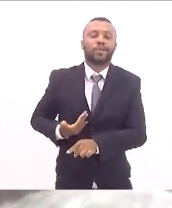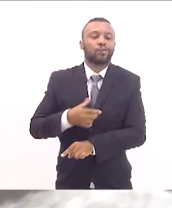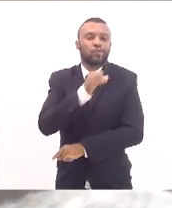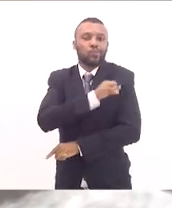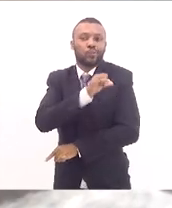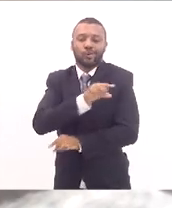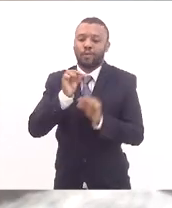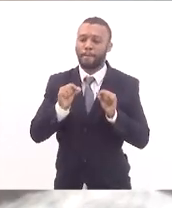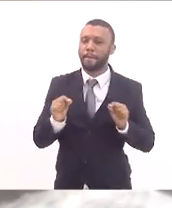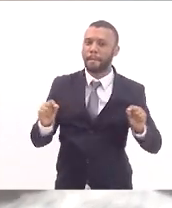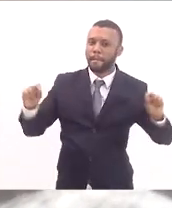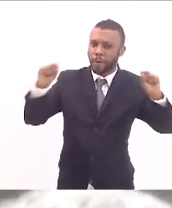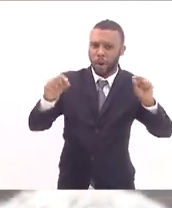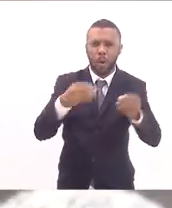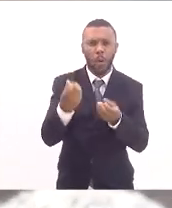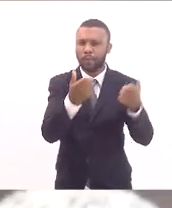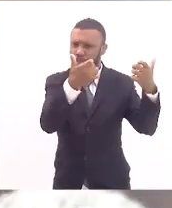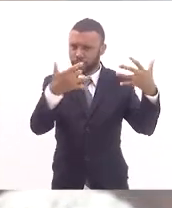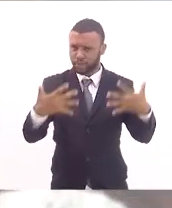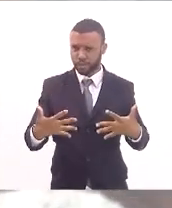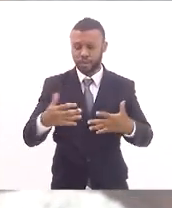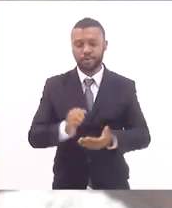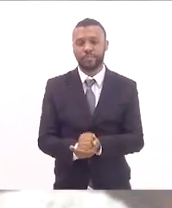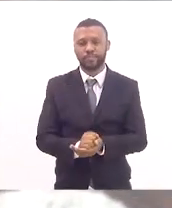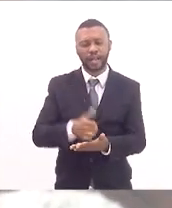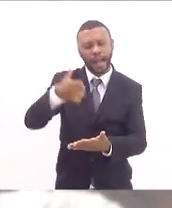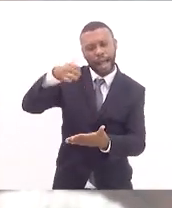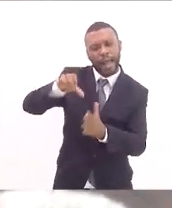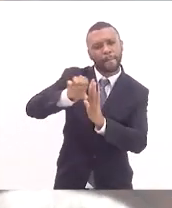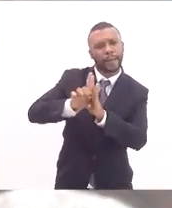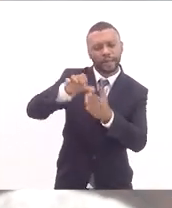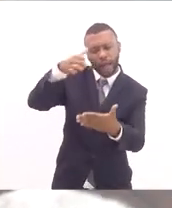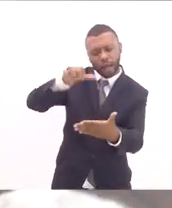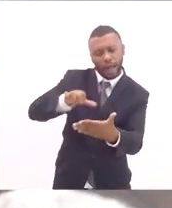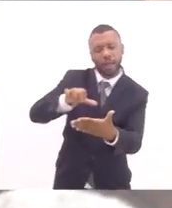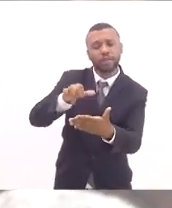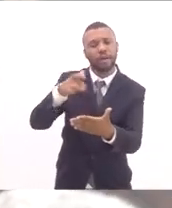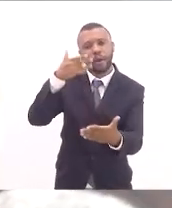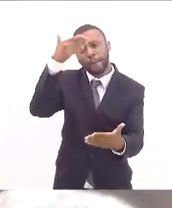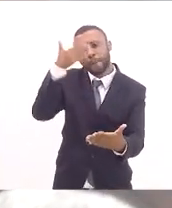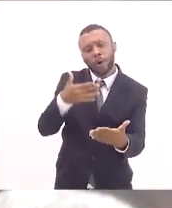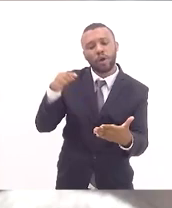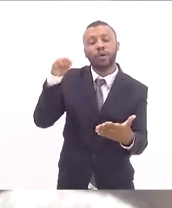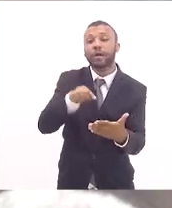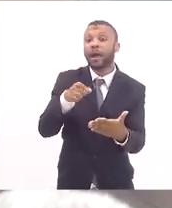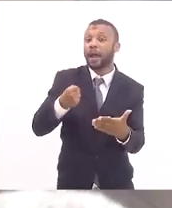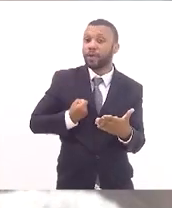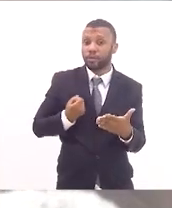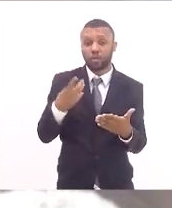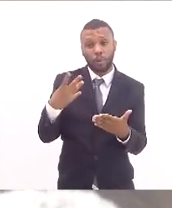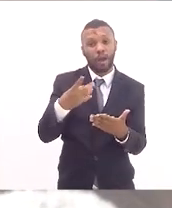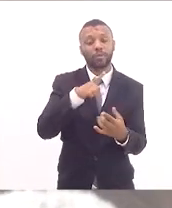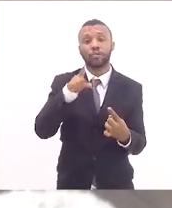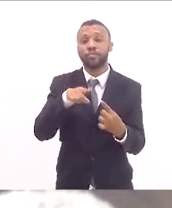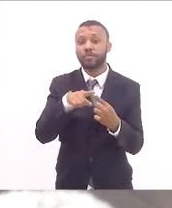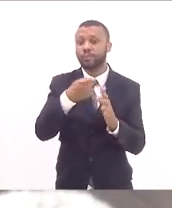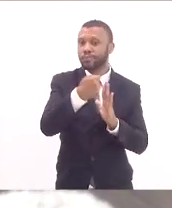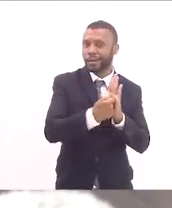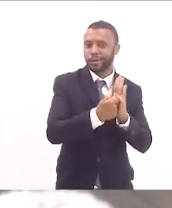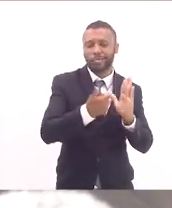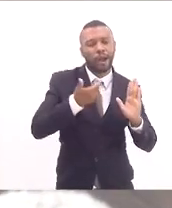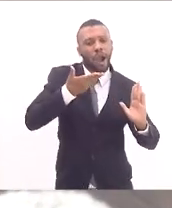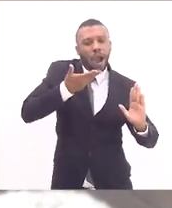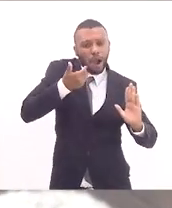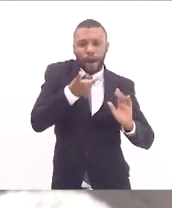Janeiro na forma que menciona da análise das emendas nós constatamos que a emenda número 4 aprimora a redação